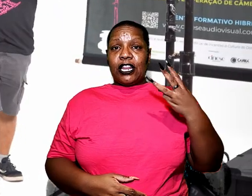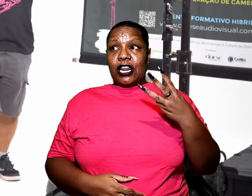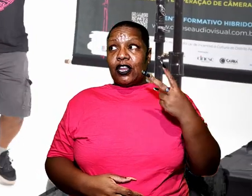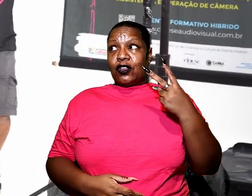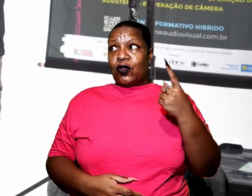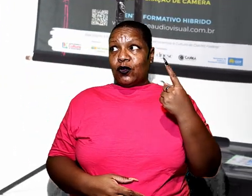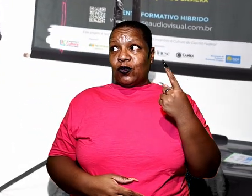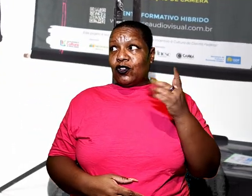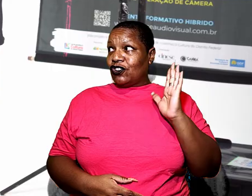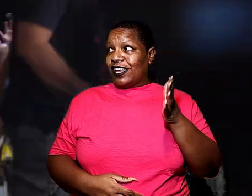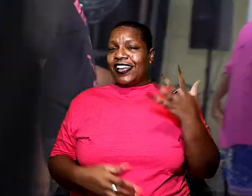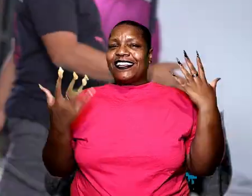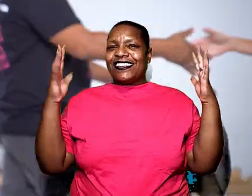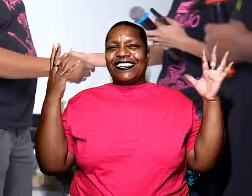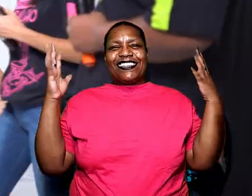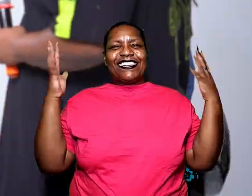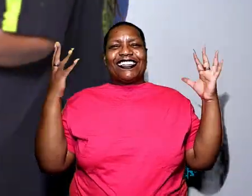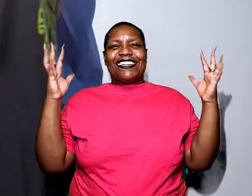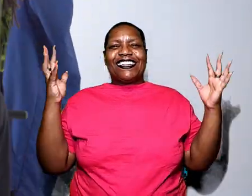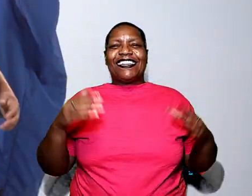Calma aí, 3, 2, 1.